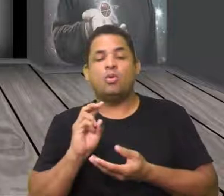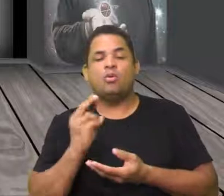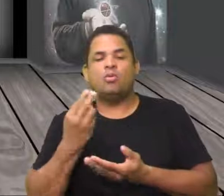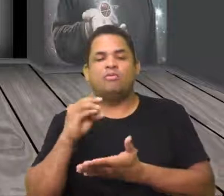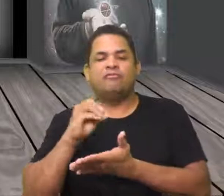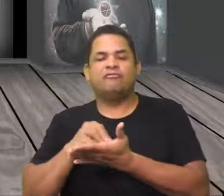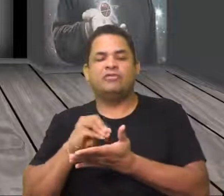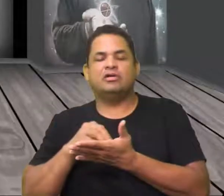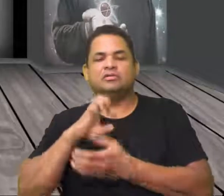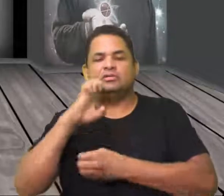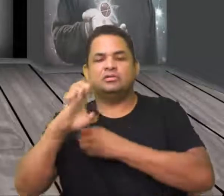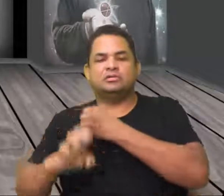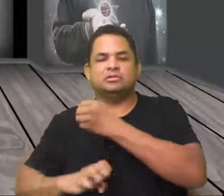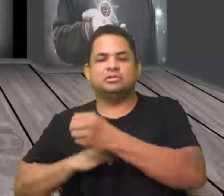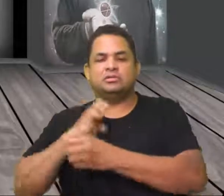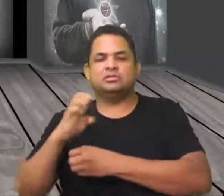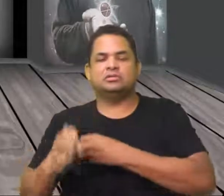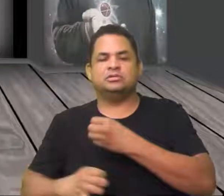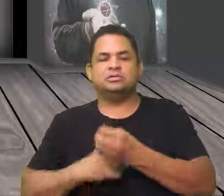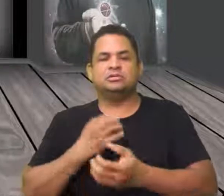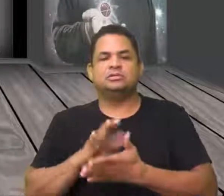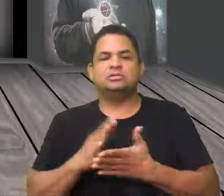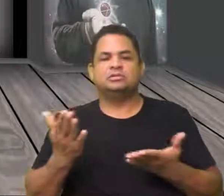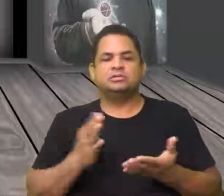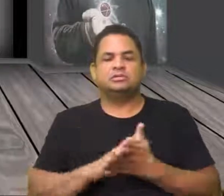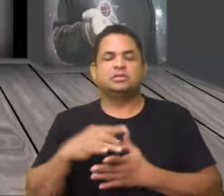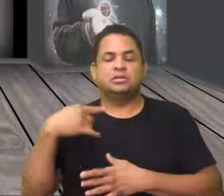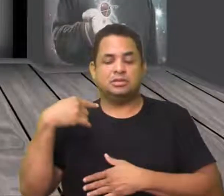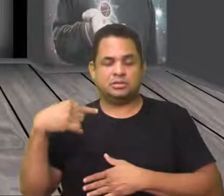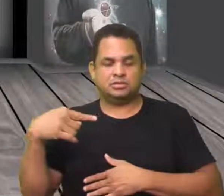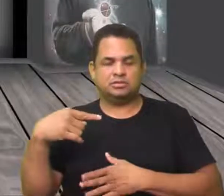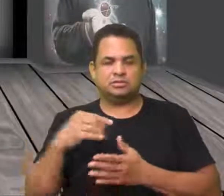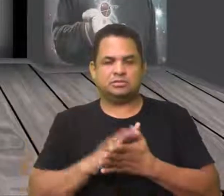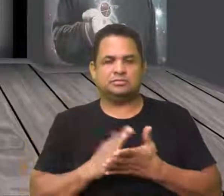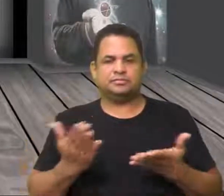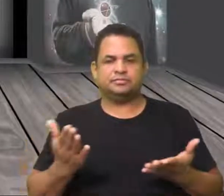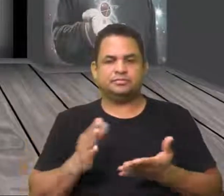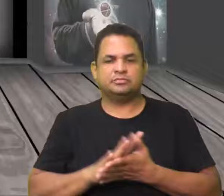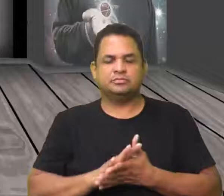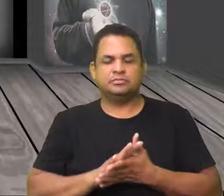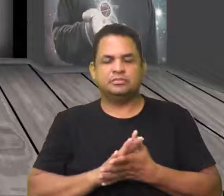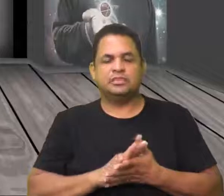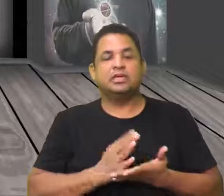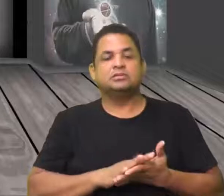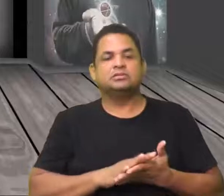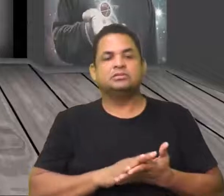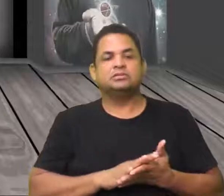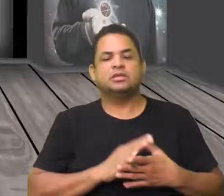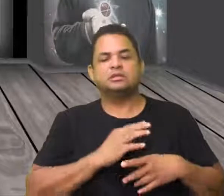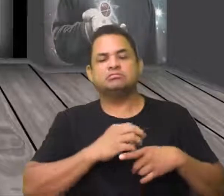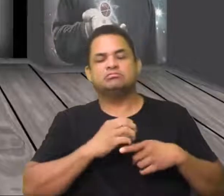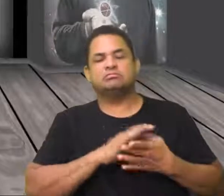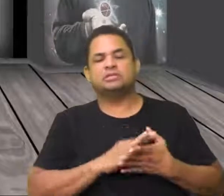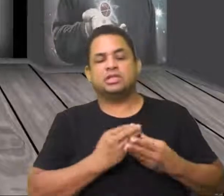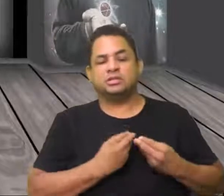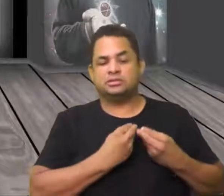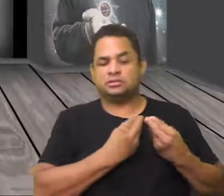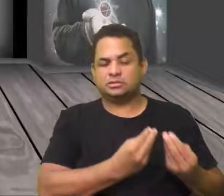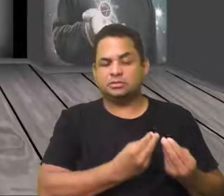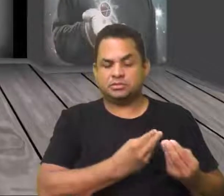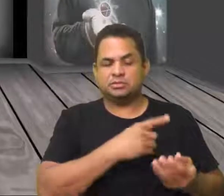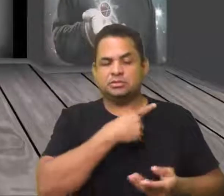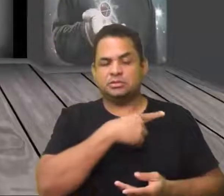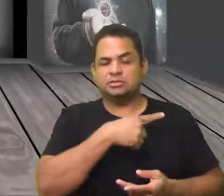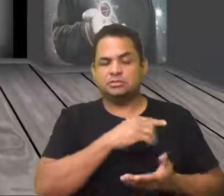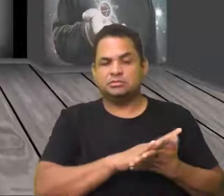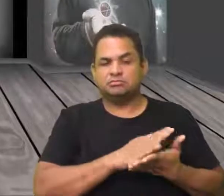porque o movimento é só do elétron, o elétron é negativo. Então, se ganha negativo, reduz o valor. Fica com